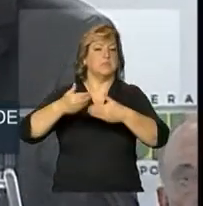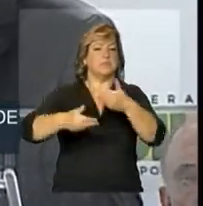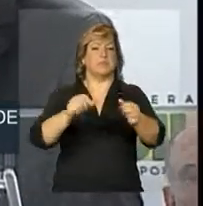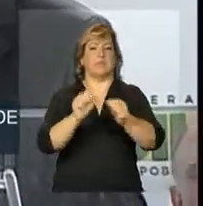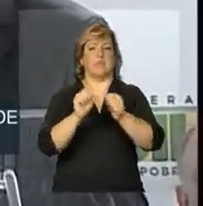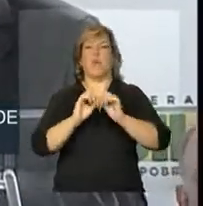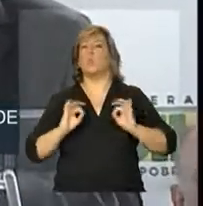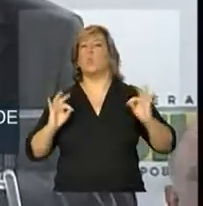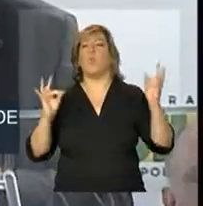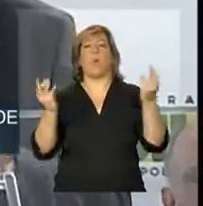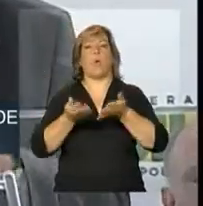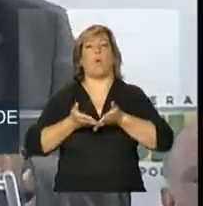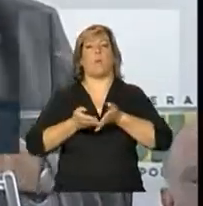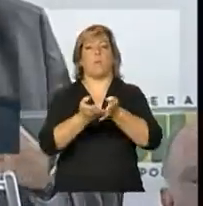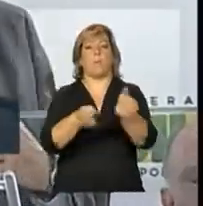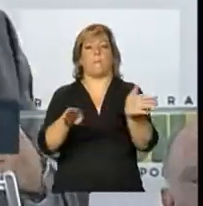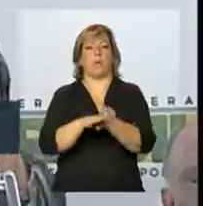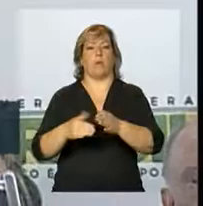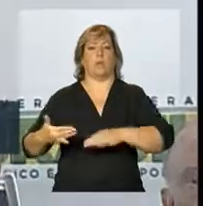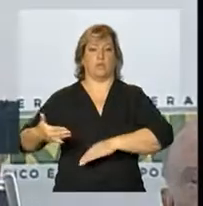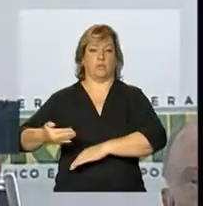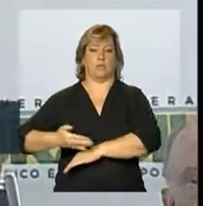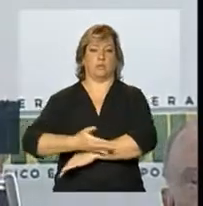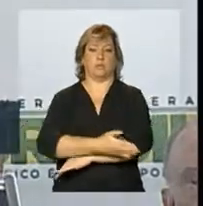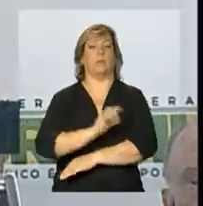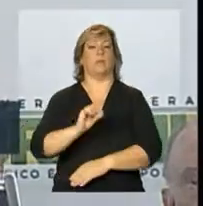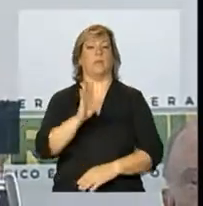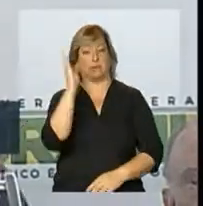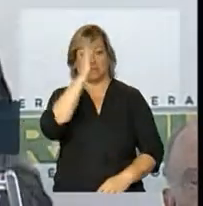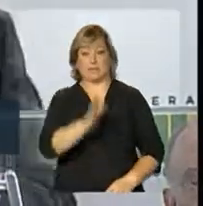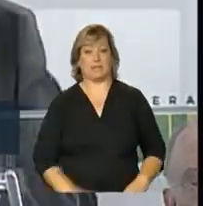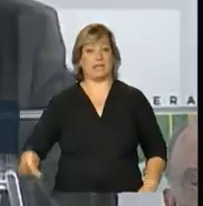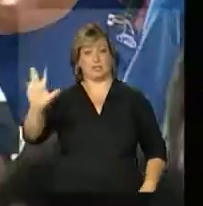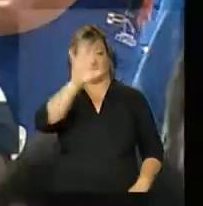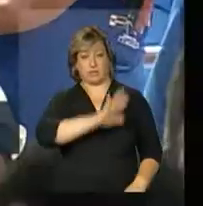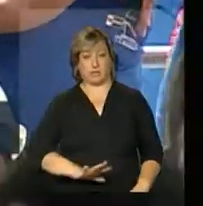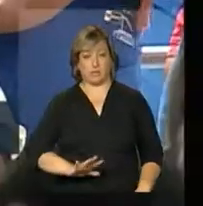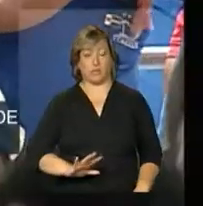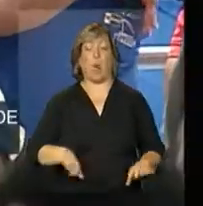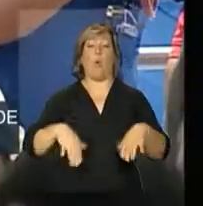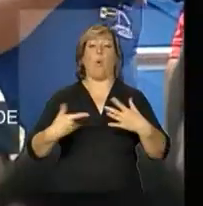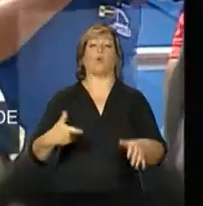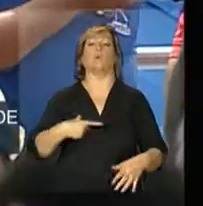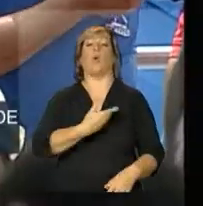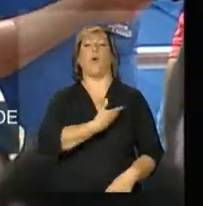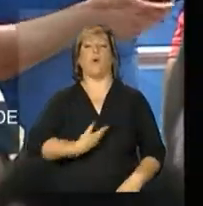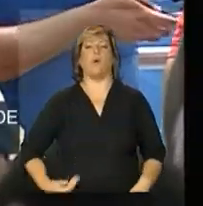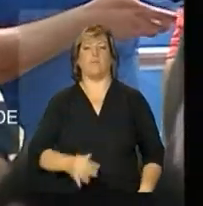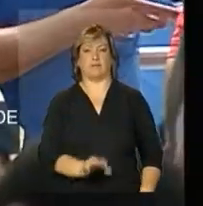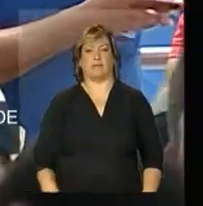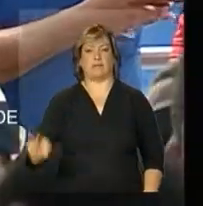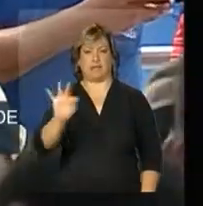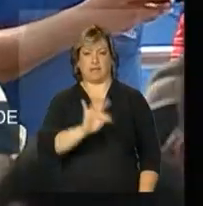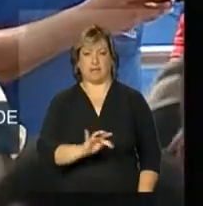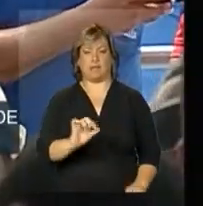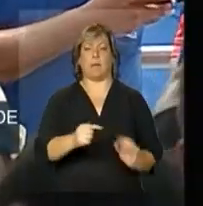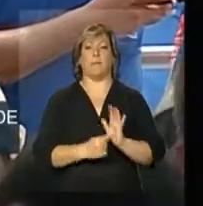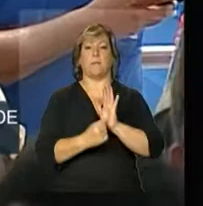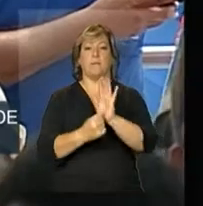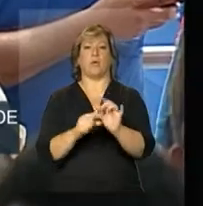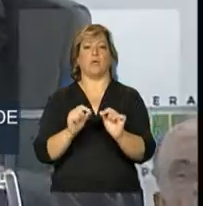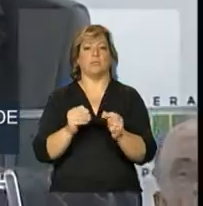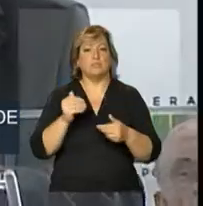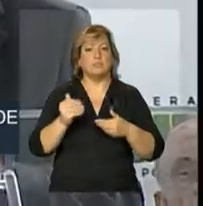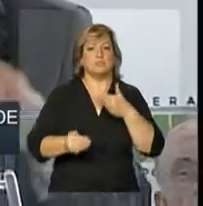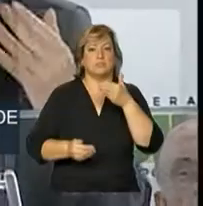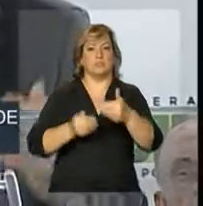os portos públicos nacionais. E quando o governo federal sinaliza positivamente com o intuito de